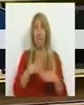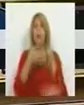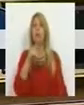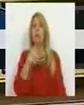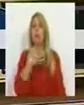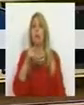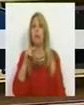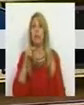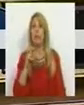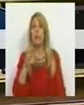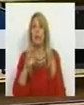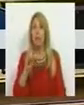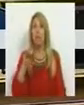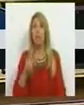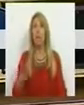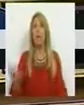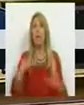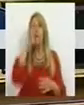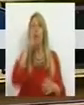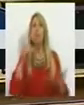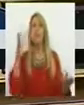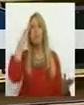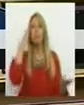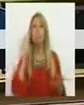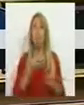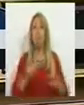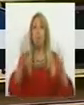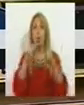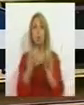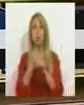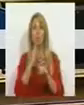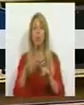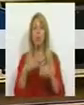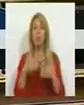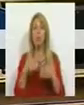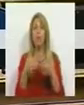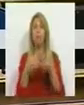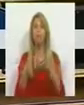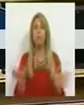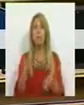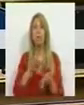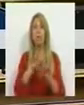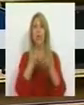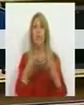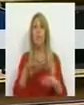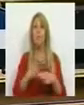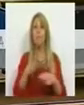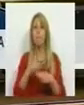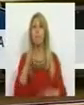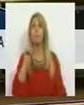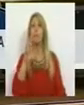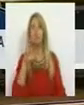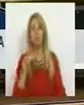previsto da parte deste Governo de novos serviços que possam vir a abrir no Centro Hospitalar do Médio Tejo. Recordo que recentemente